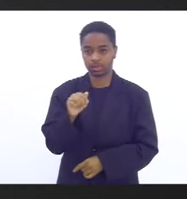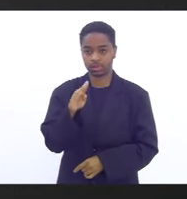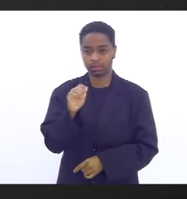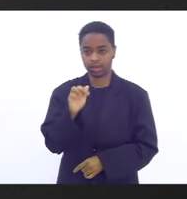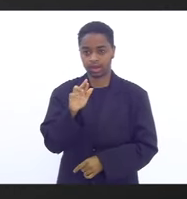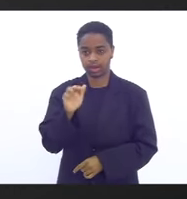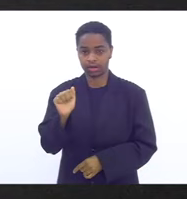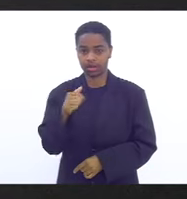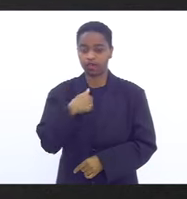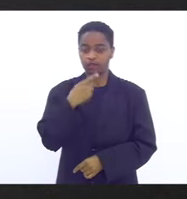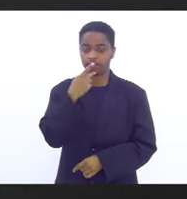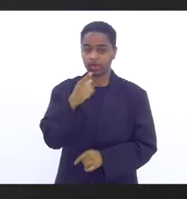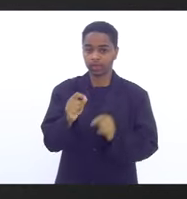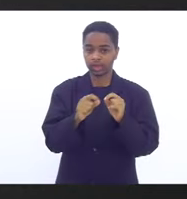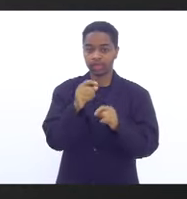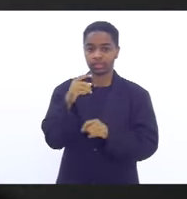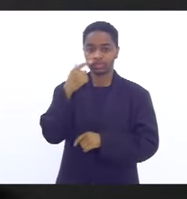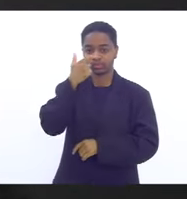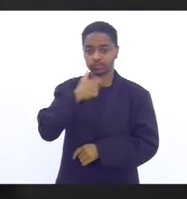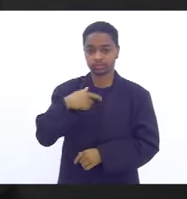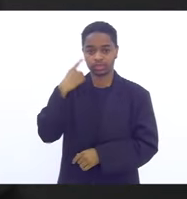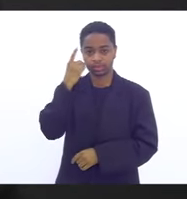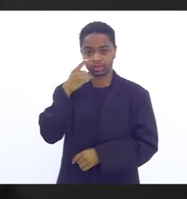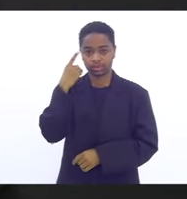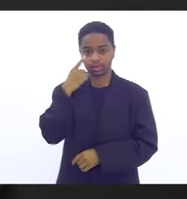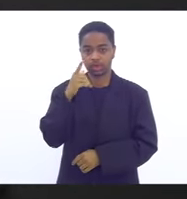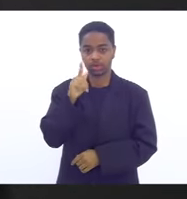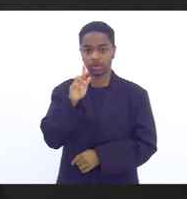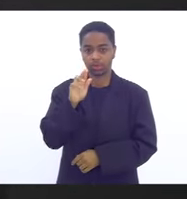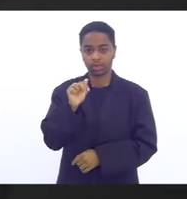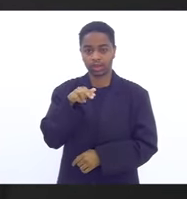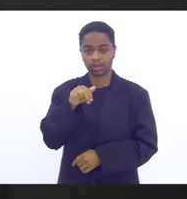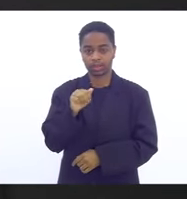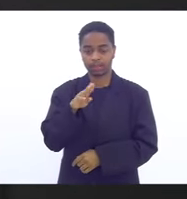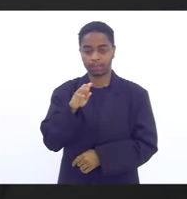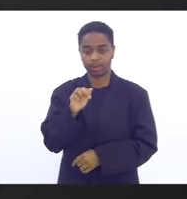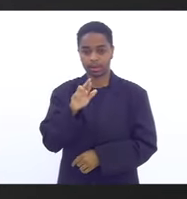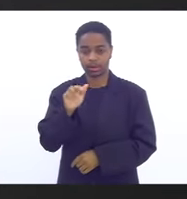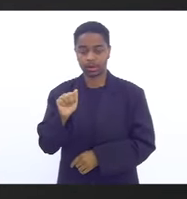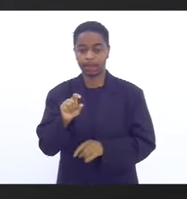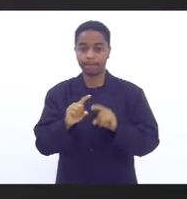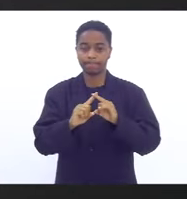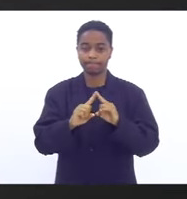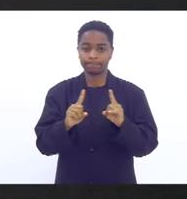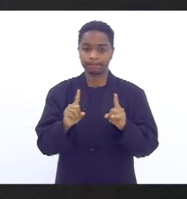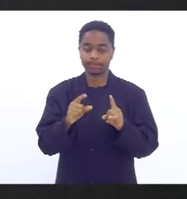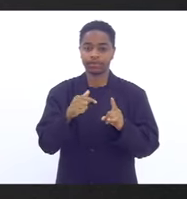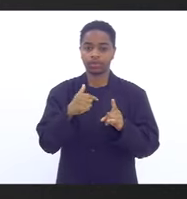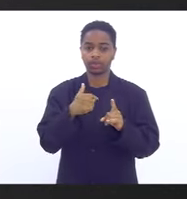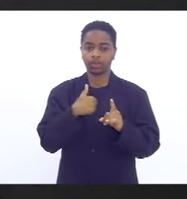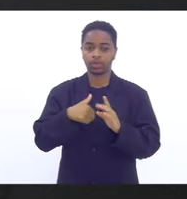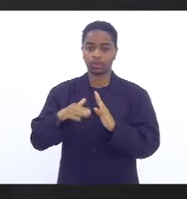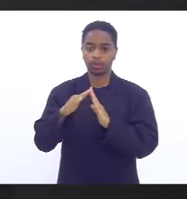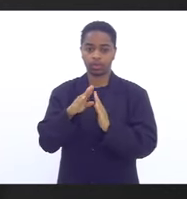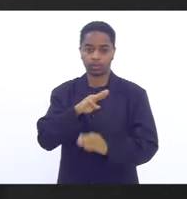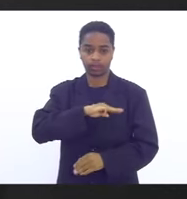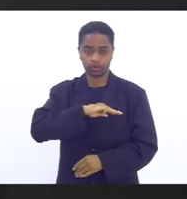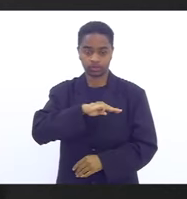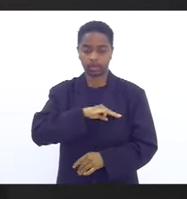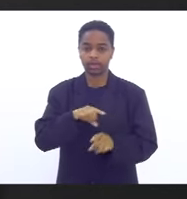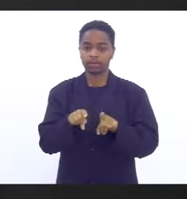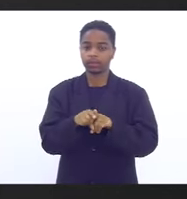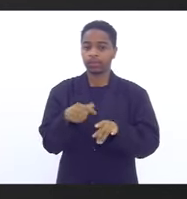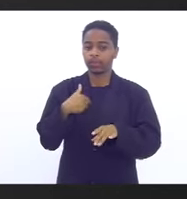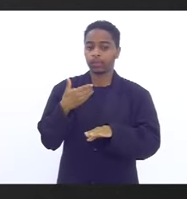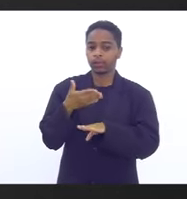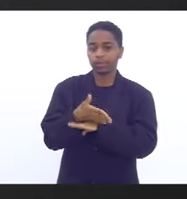seguinte, eu sou deputado da Guanabara, de modo que eu sou de Madureira. E participei, com